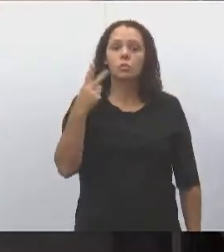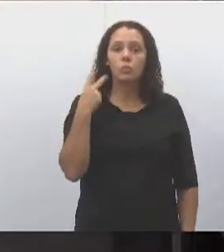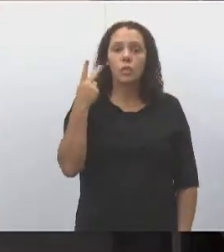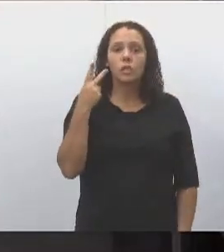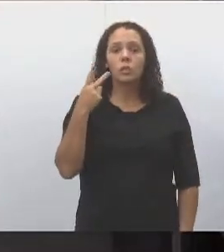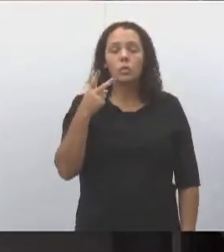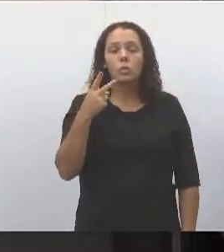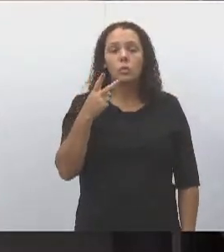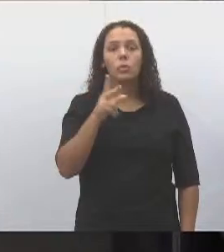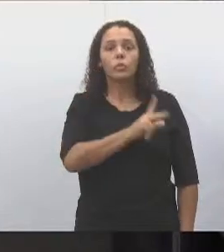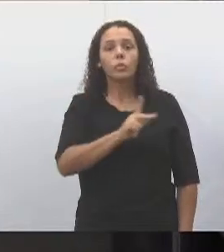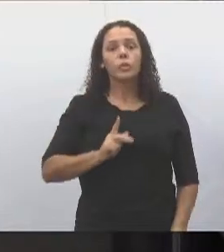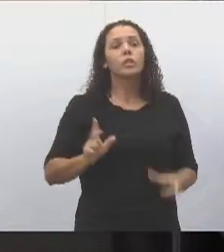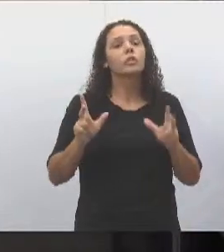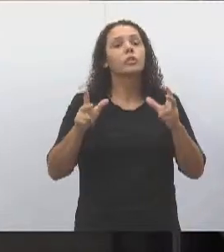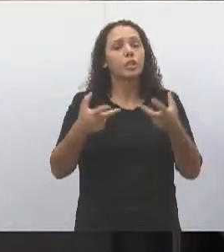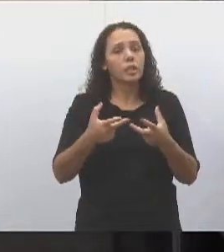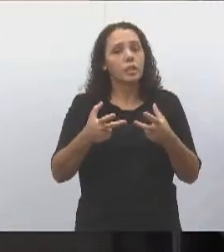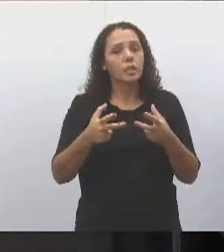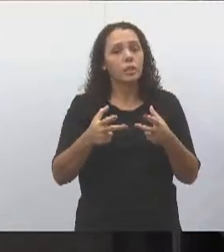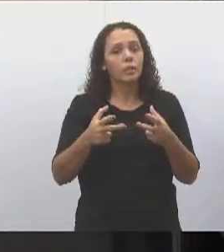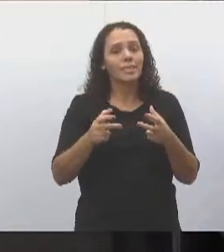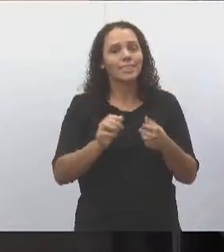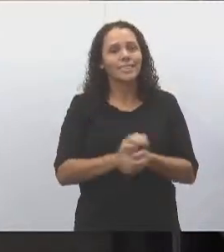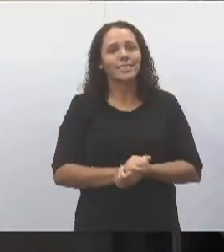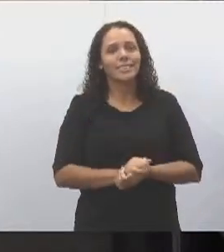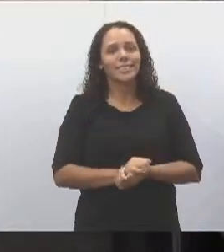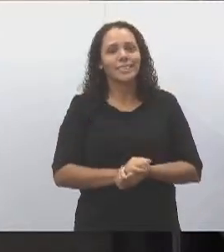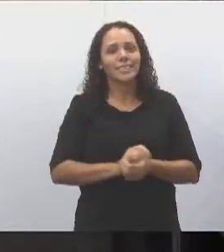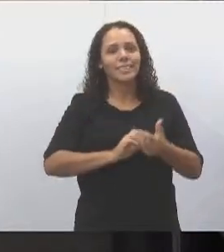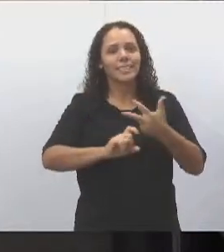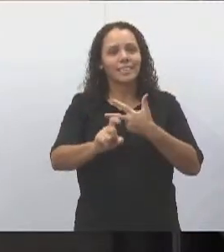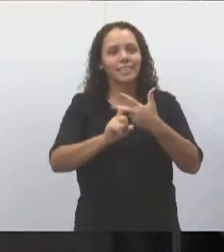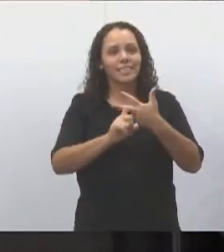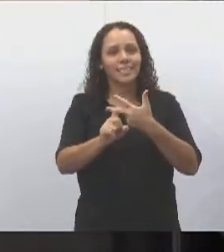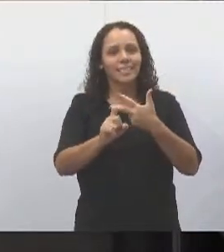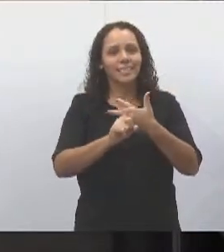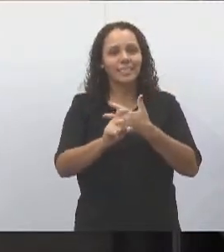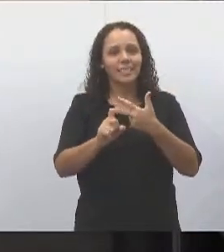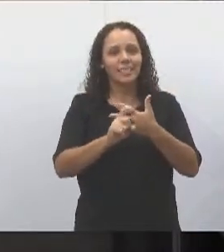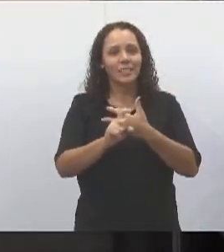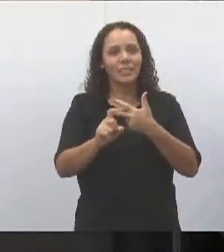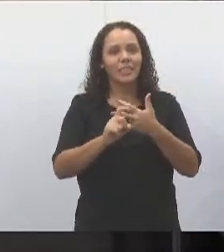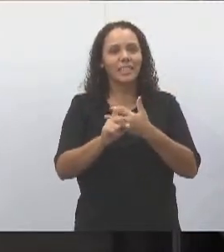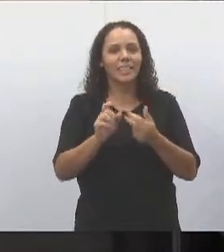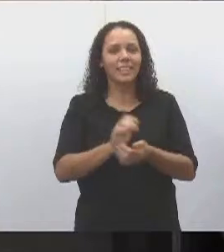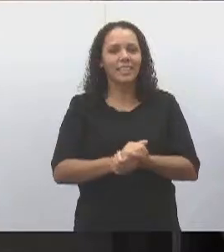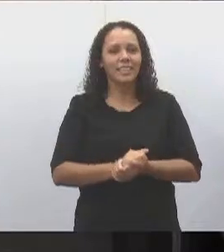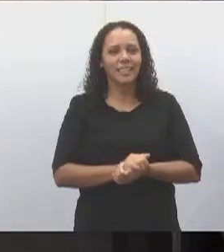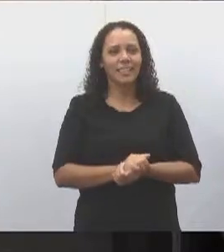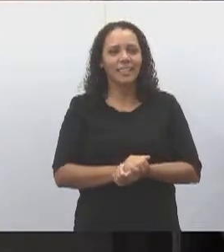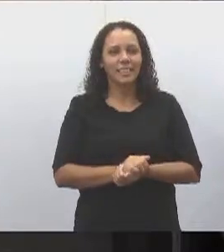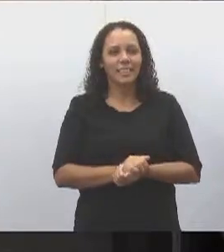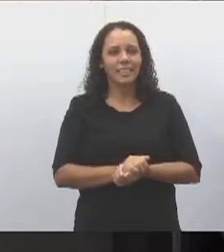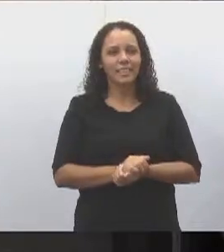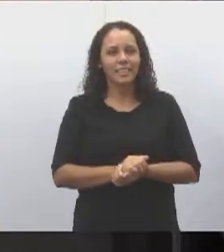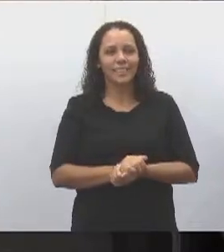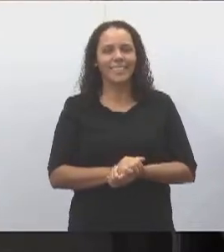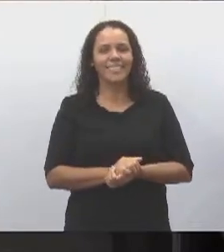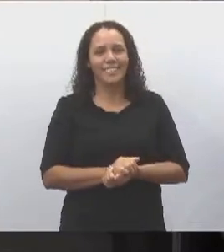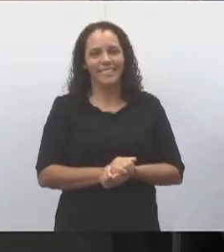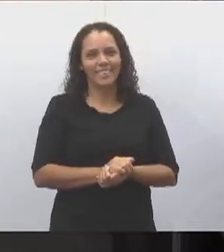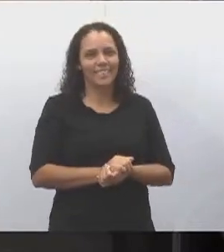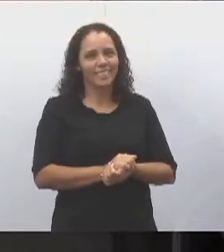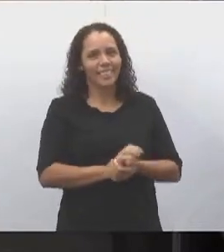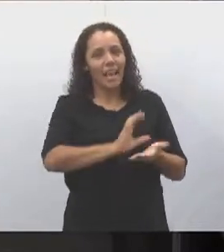da presidência da Câmara, do conjunto do Poder Executivo e Legislativo, as emendas necessárias em esporte,